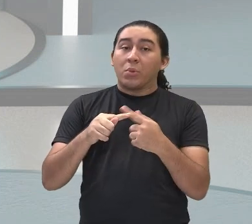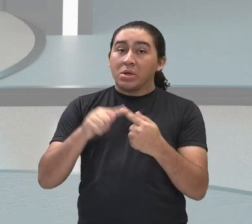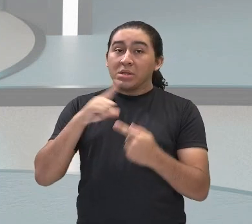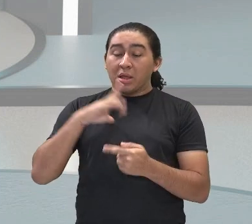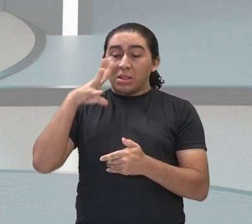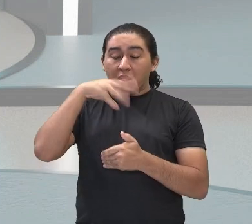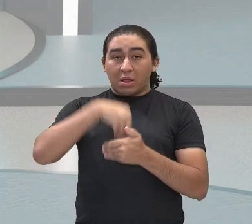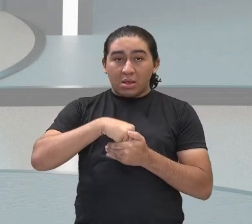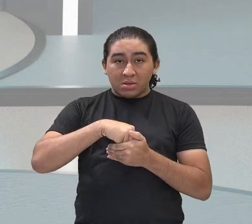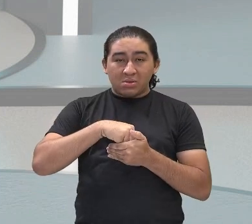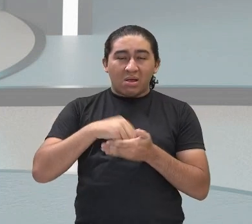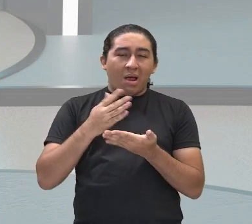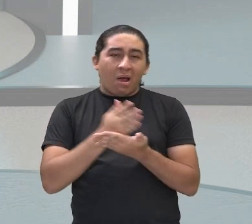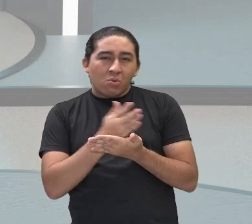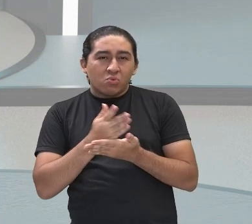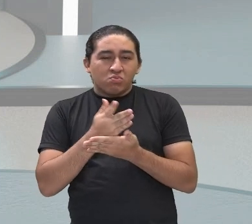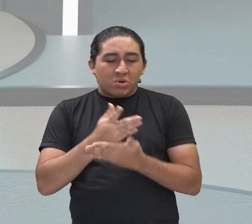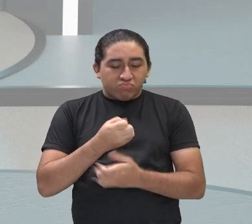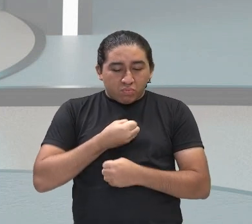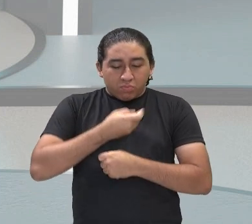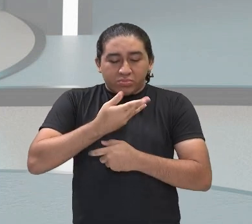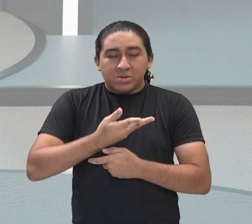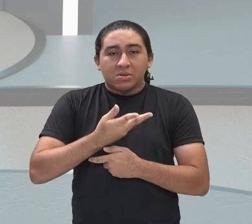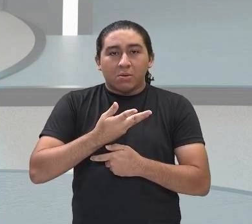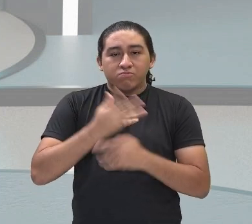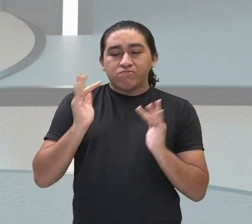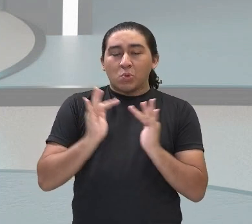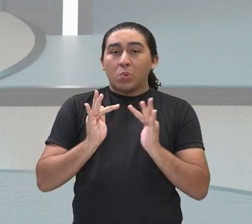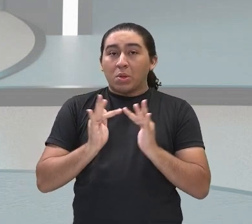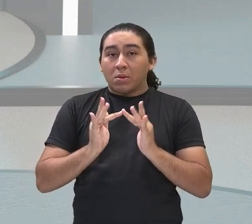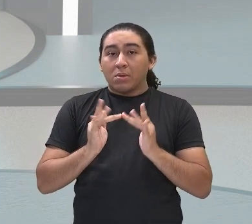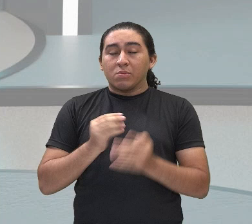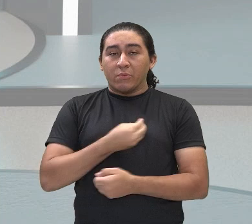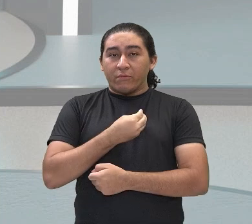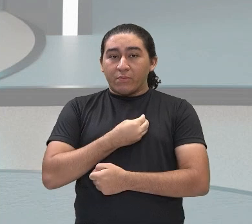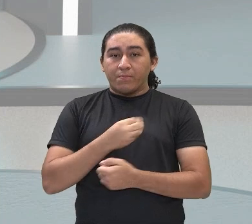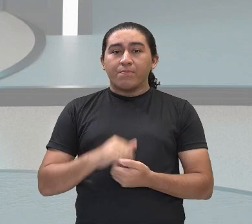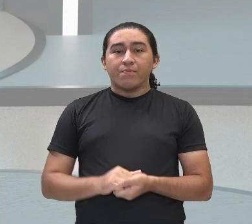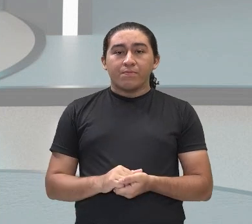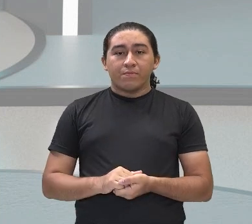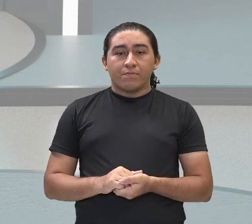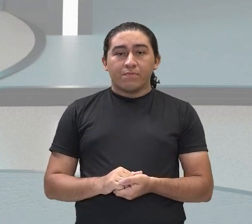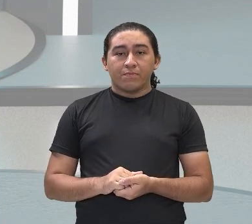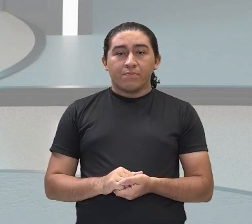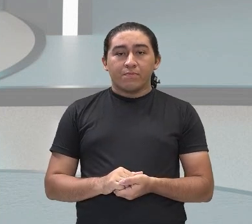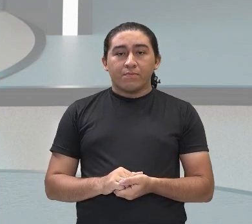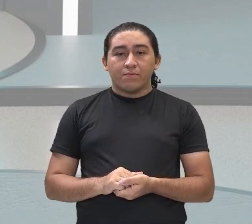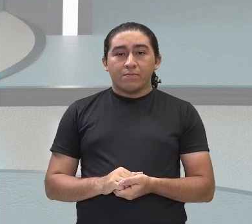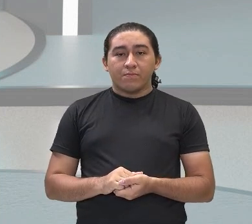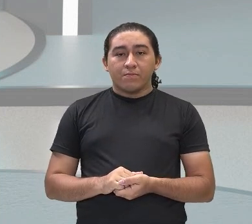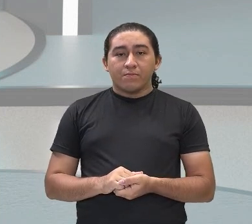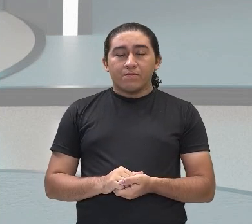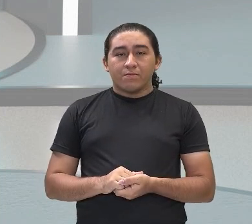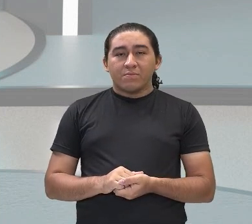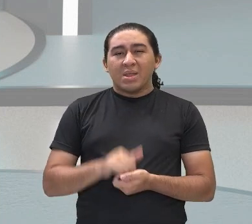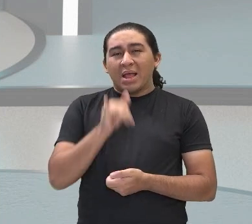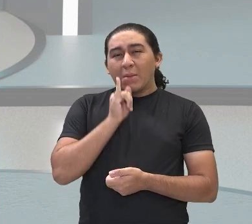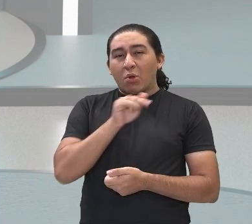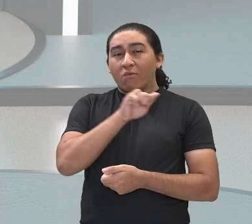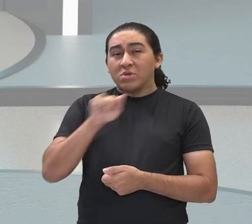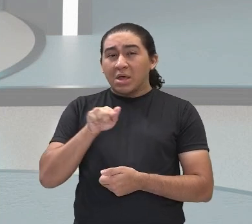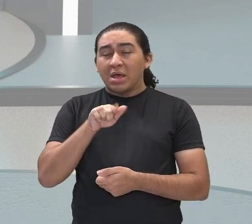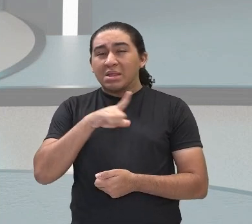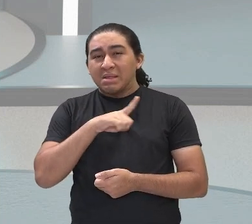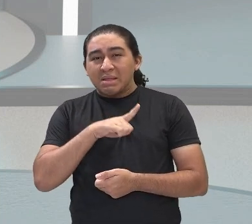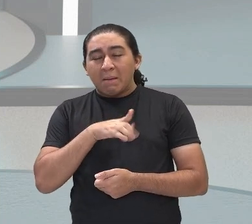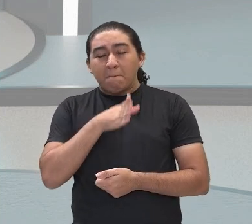linguagem. Então, mesmo que você esteja tentando camuflar, evitando falar, o